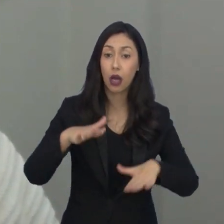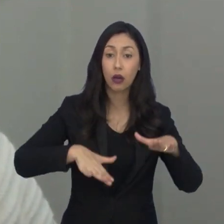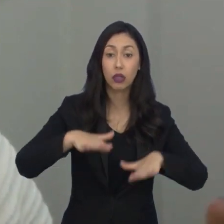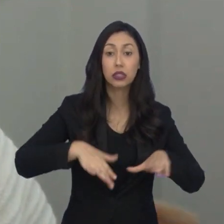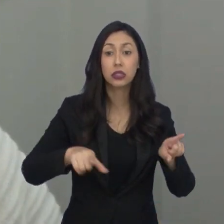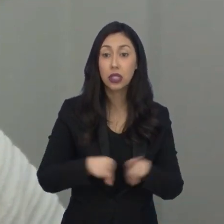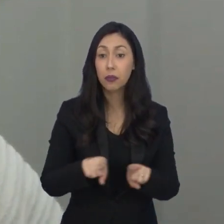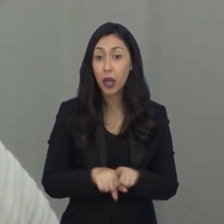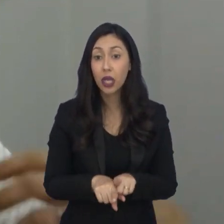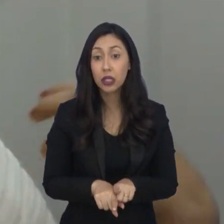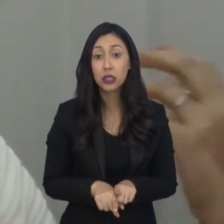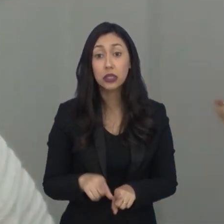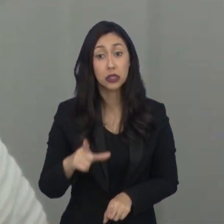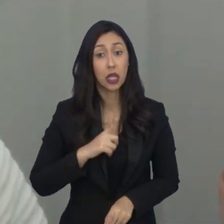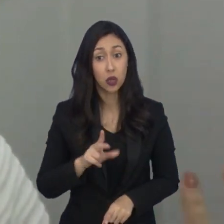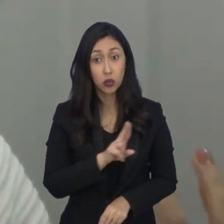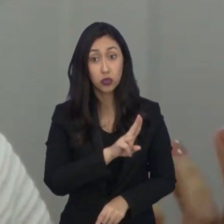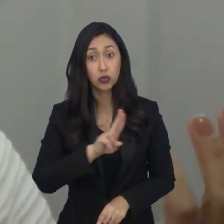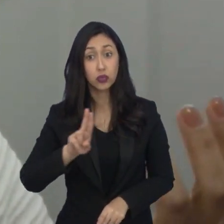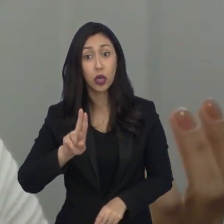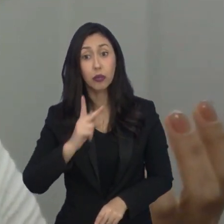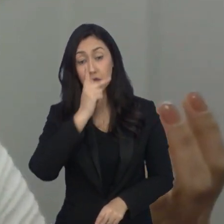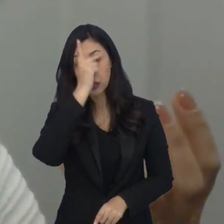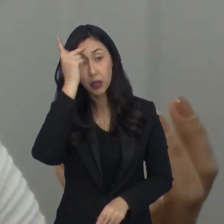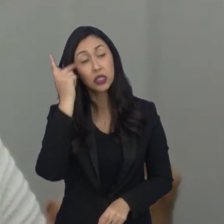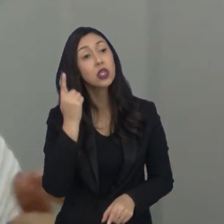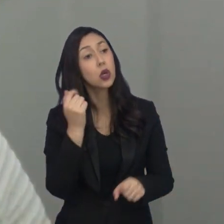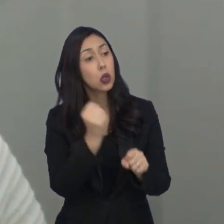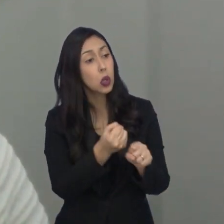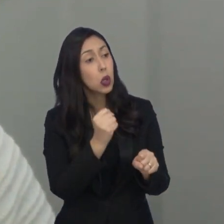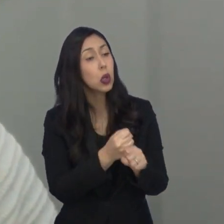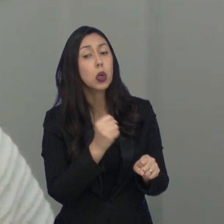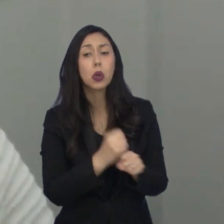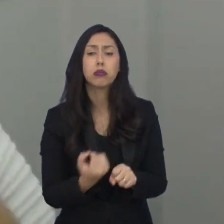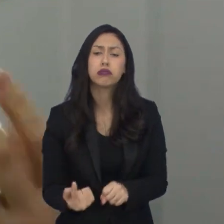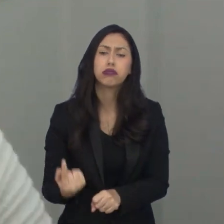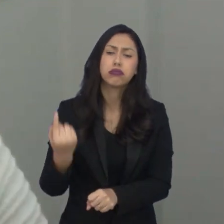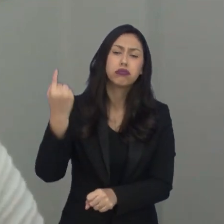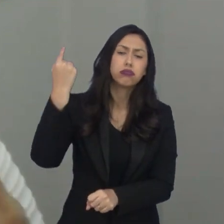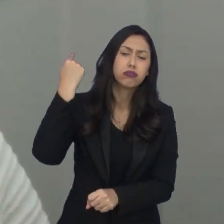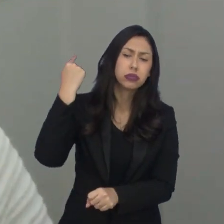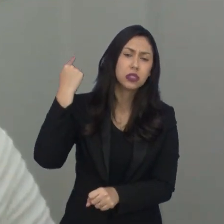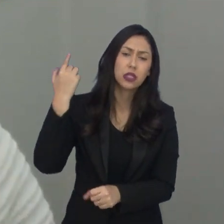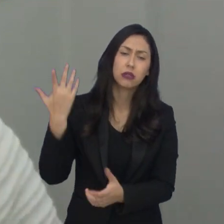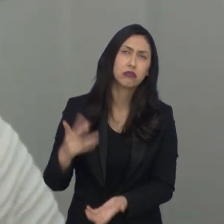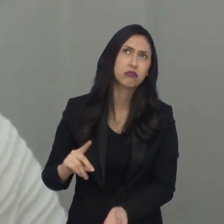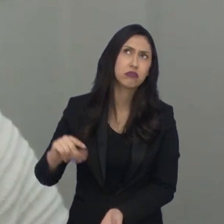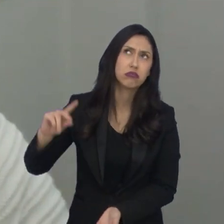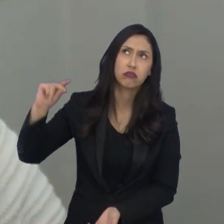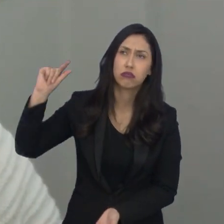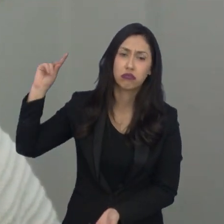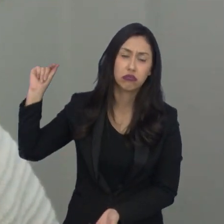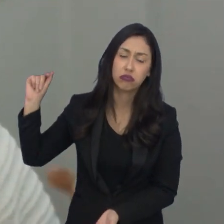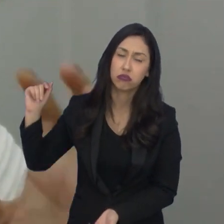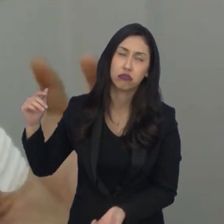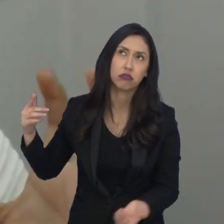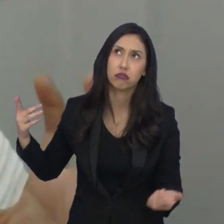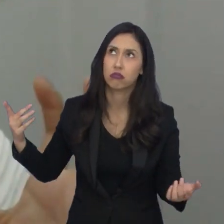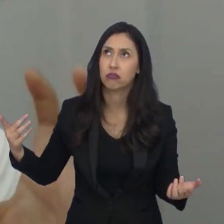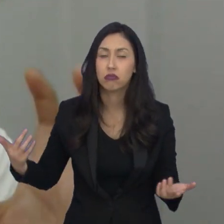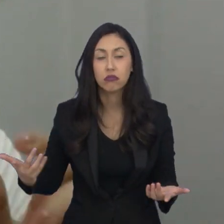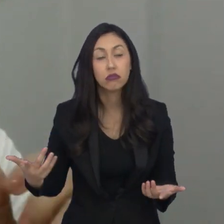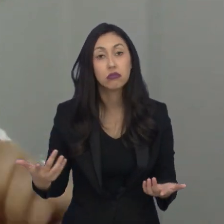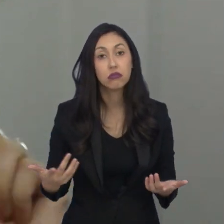no nome da pessoa que fez esse loteamento lá na época, porque às vezes é uma fazenda, uma coisa assim. E